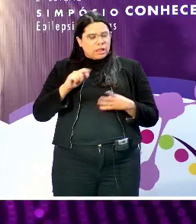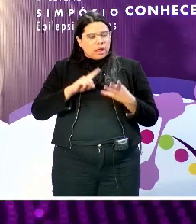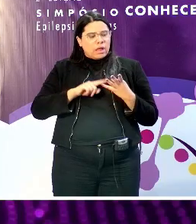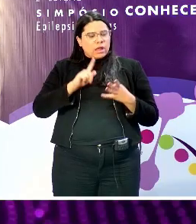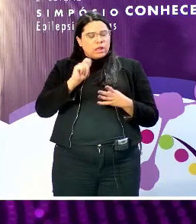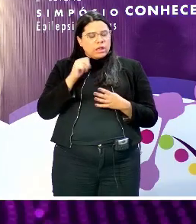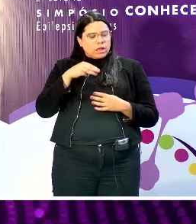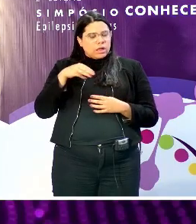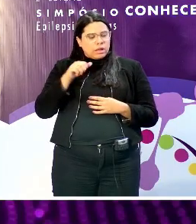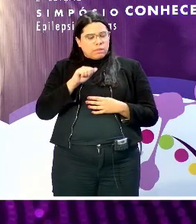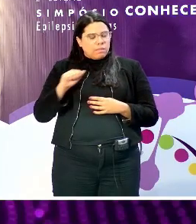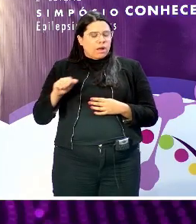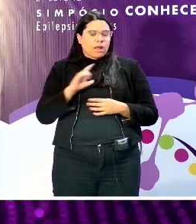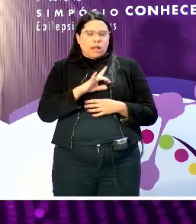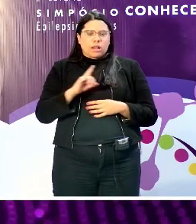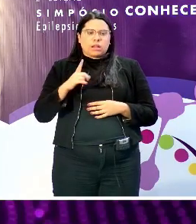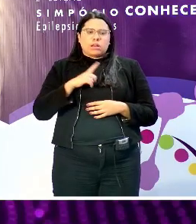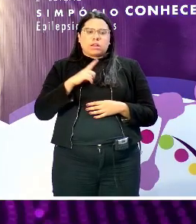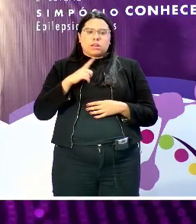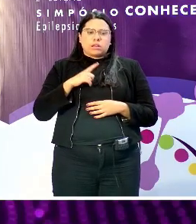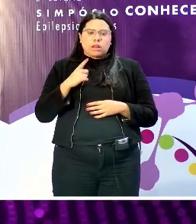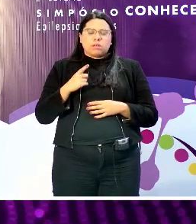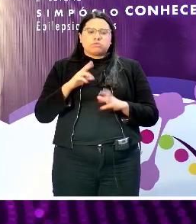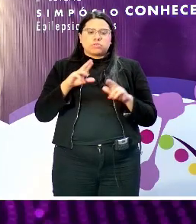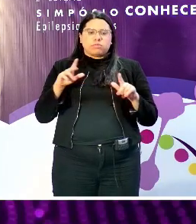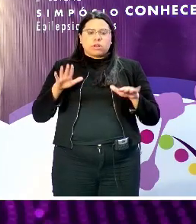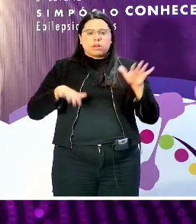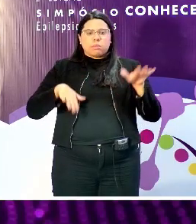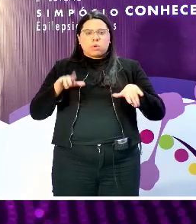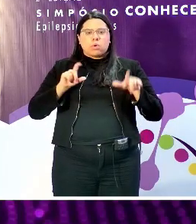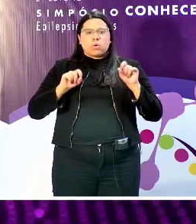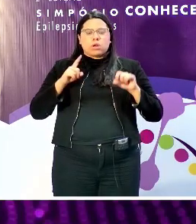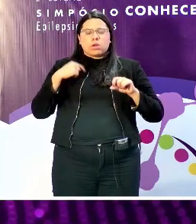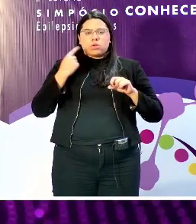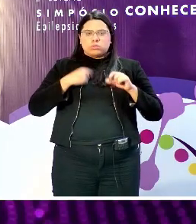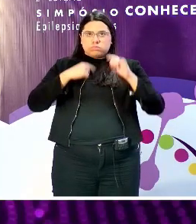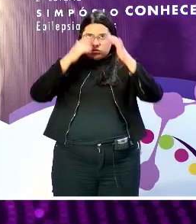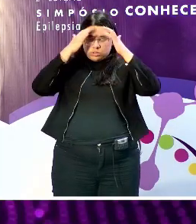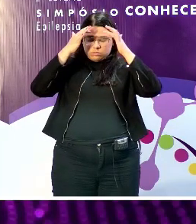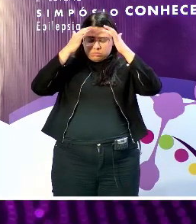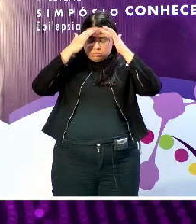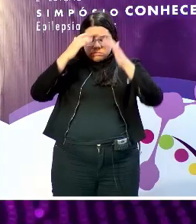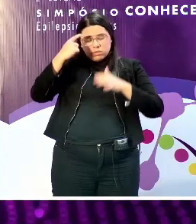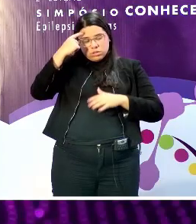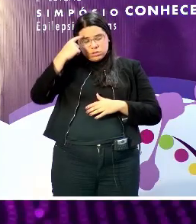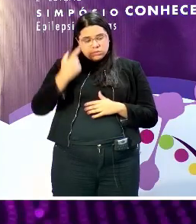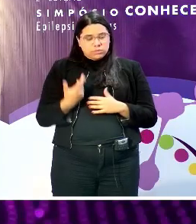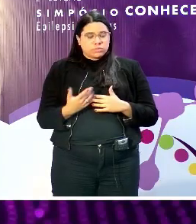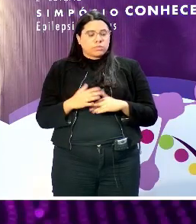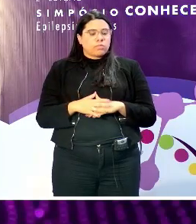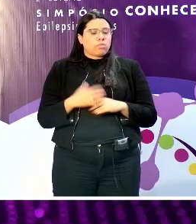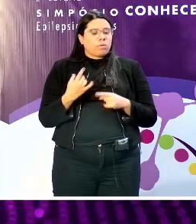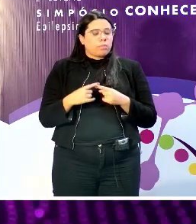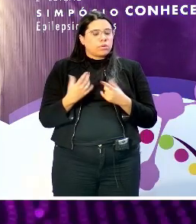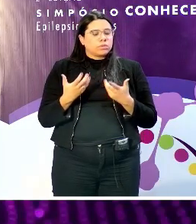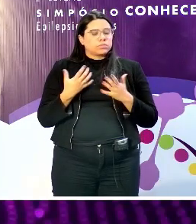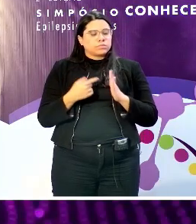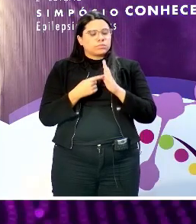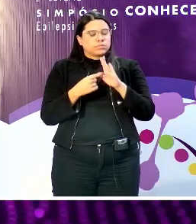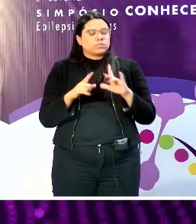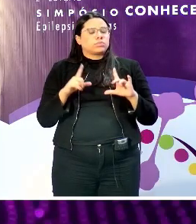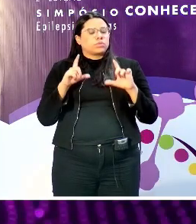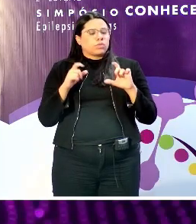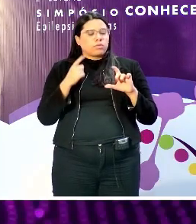em diferentes momentos, dependendo do que a gente está usando o nosso cérebro para fazer. E, bom, por que eu trouxe essa imagem